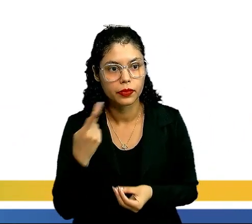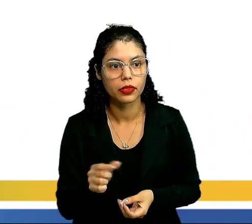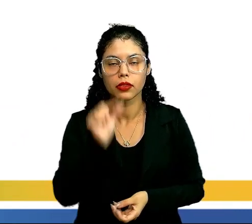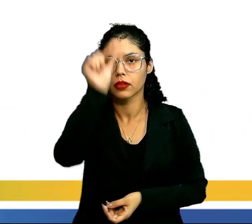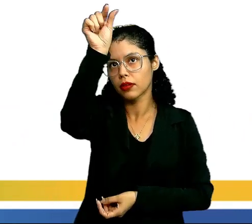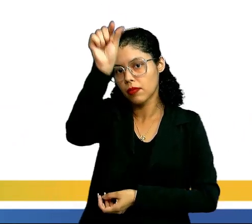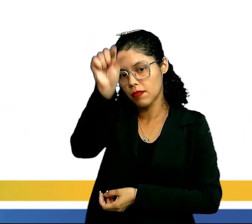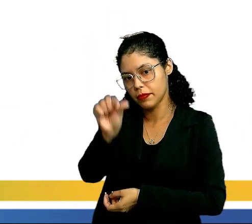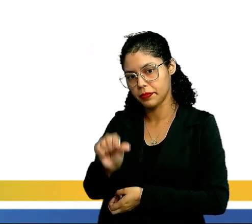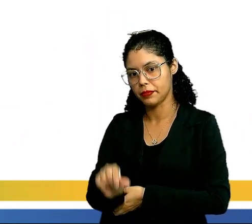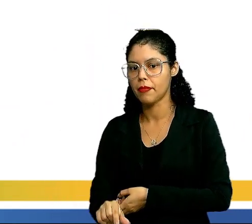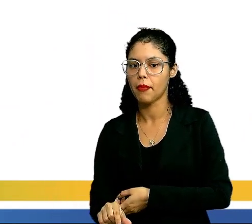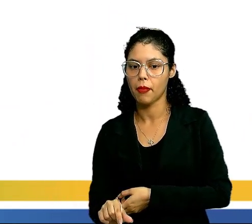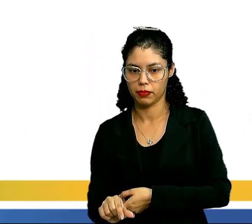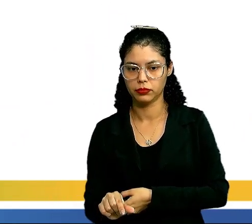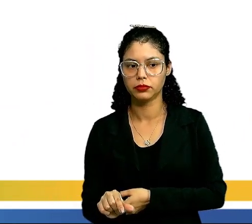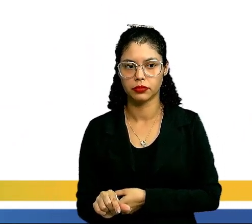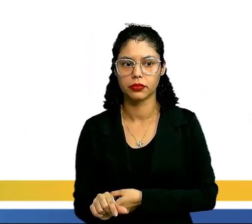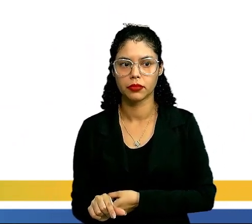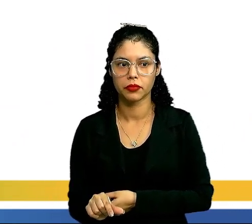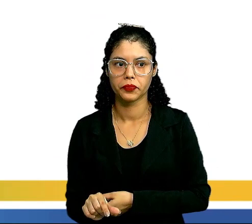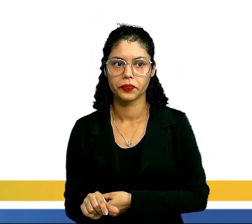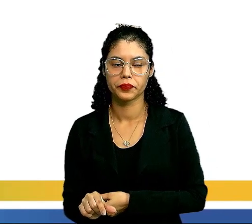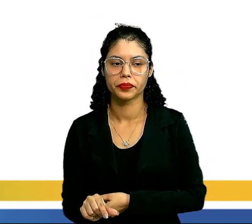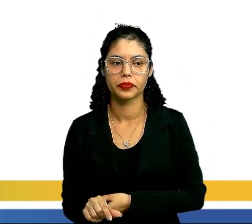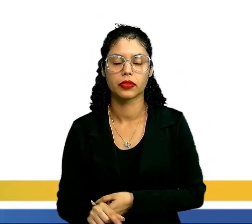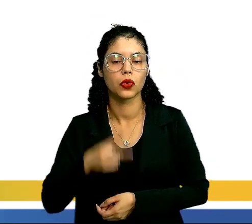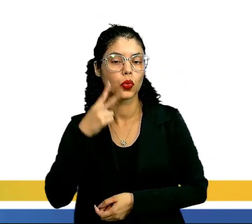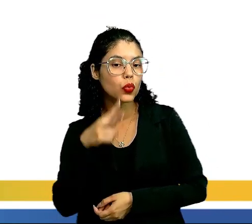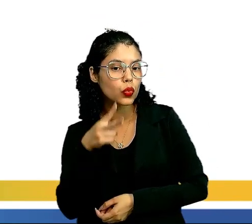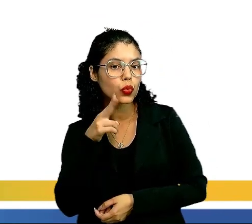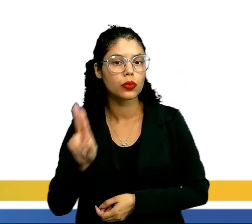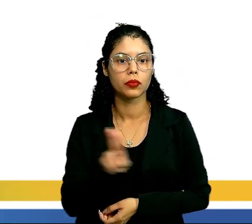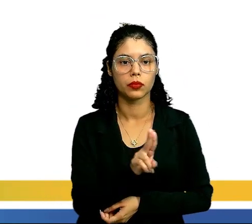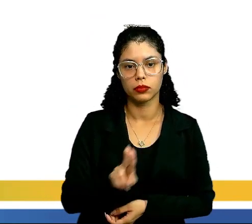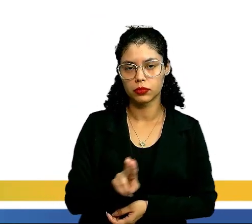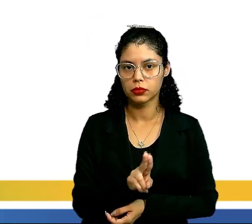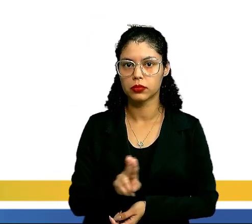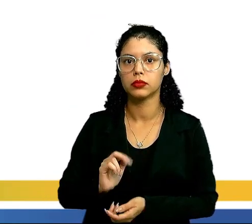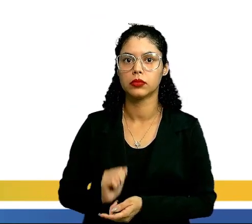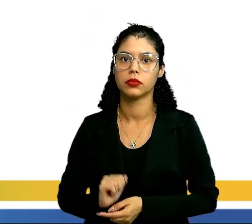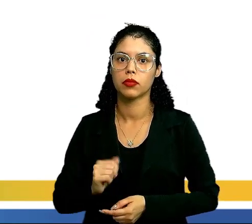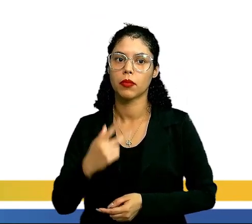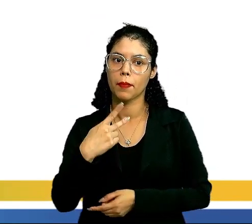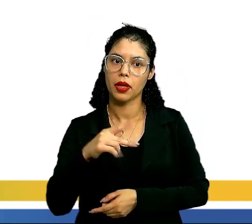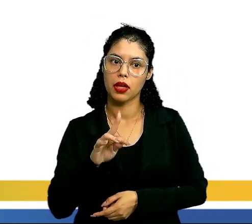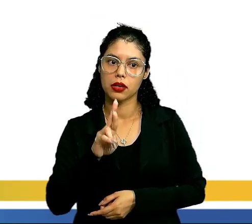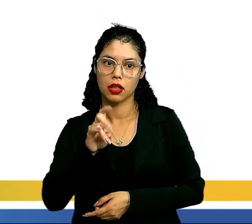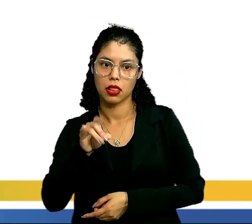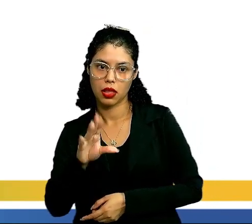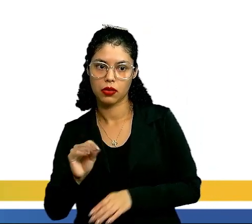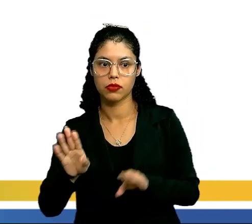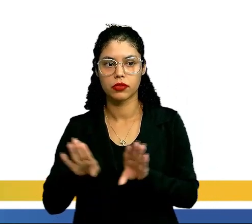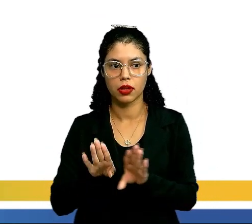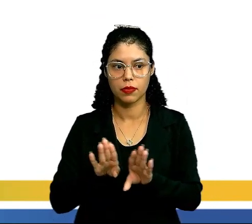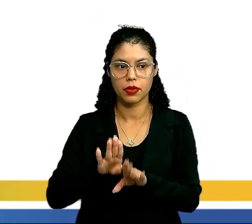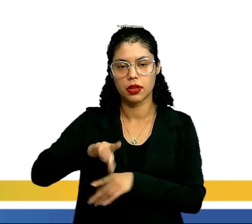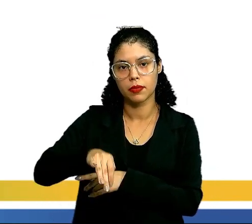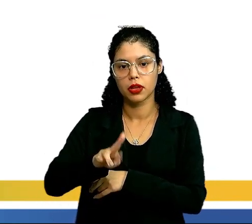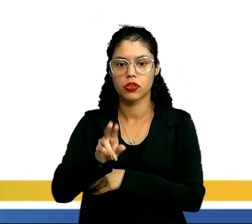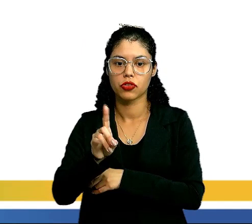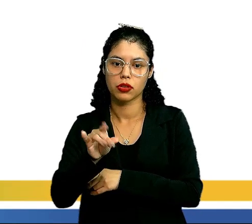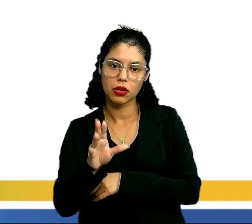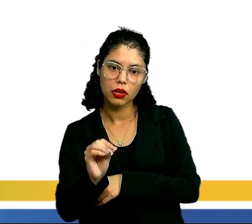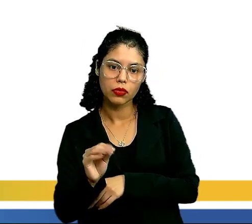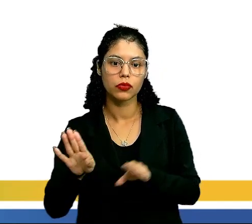as coordenadas geográficas, que a gente chama de paralelos e meridianos, a chamada